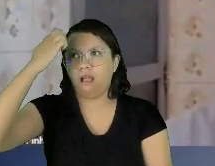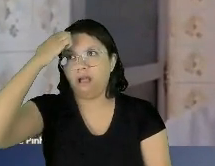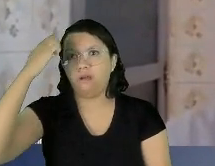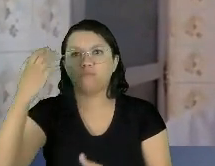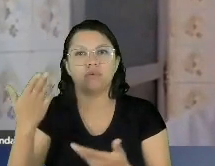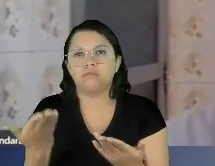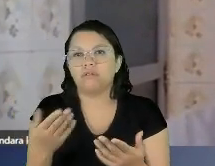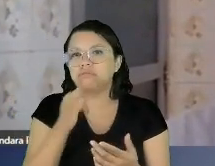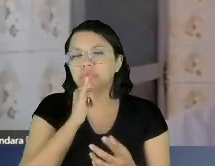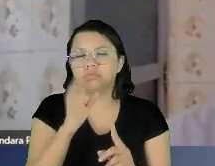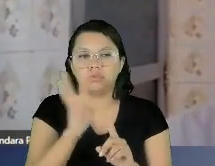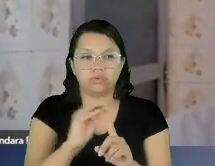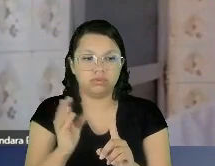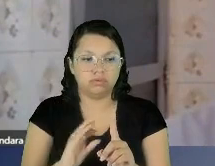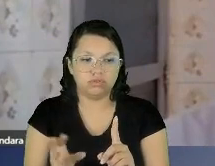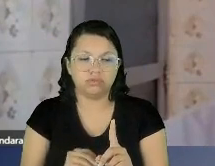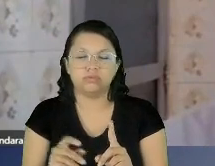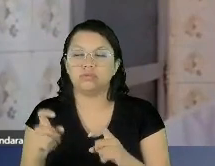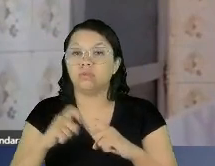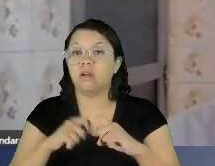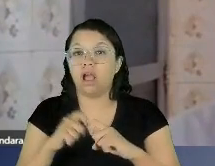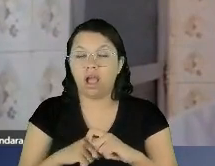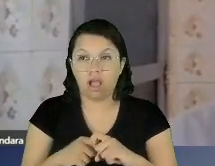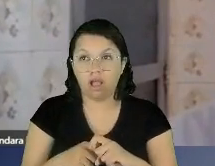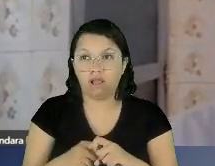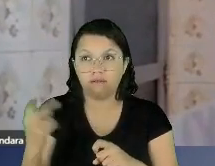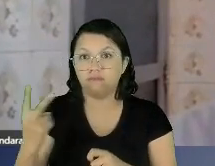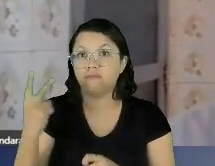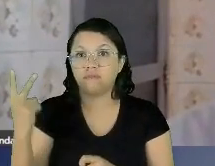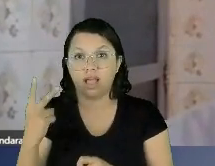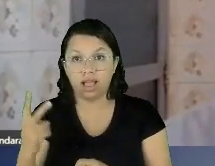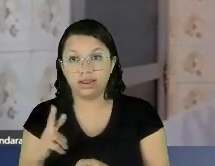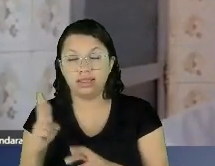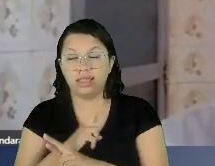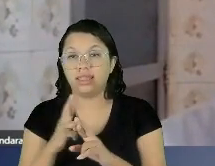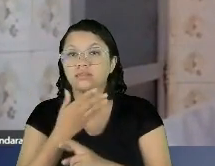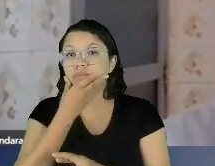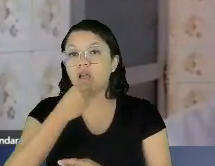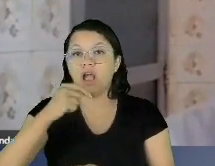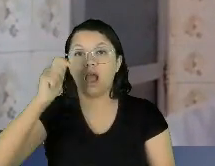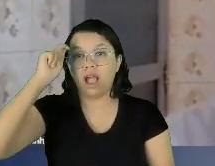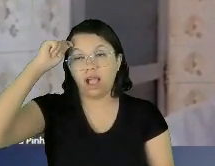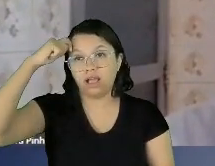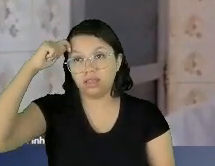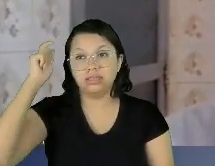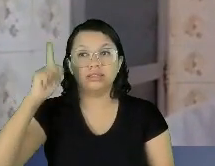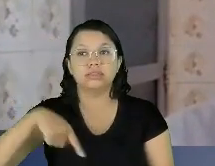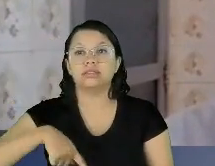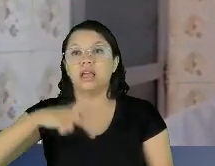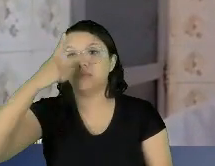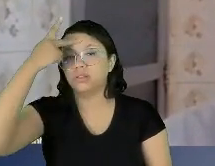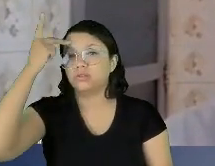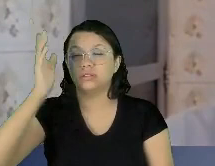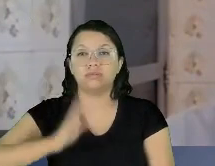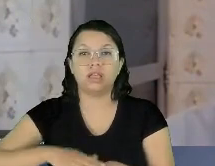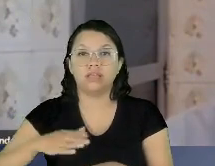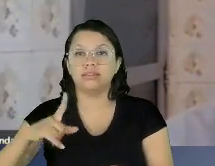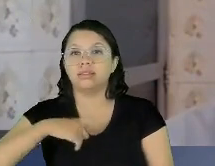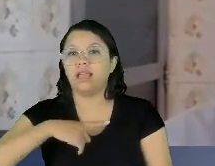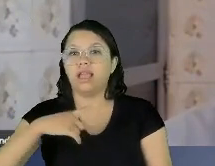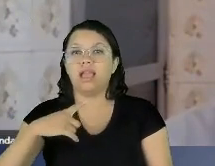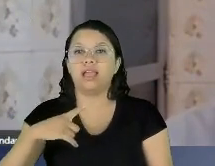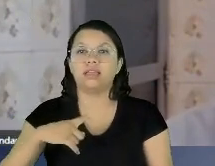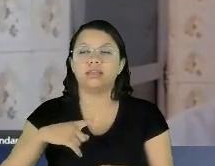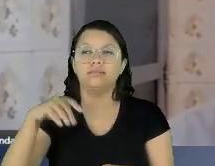mais culpabilizadas, por exemplo, pela importunação sexual. O mesmo vale para a estigmatização de homens negros, né, que são as pessoas que